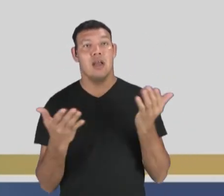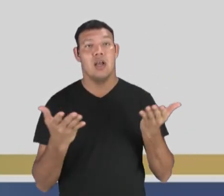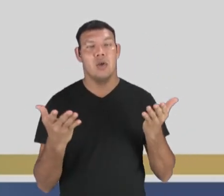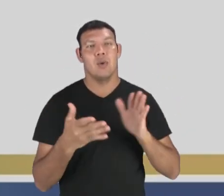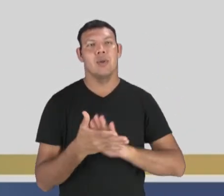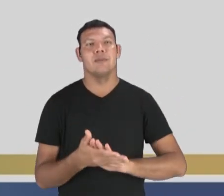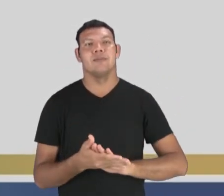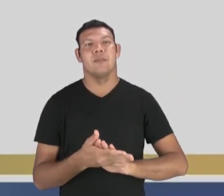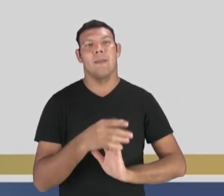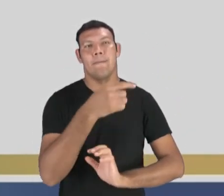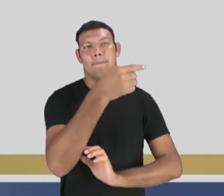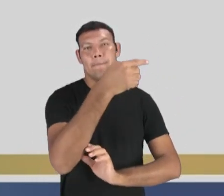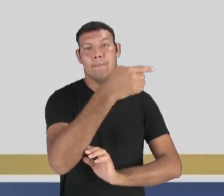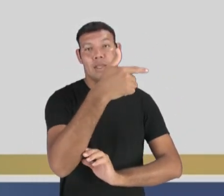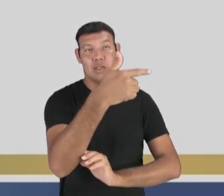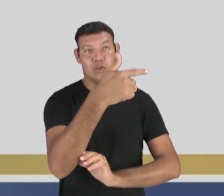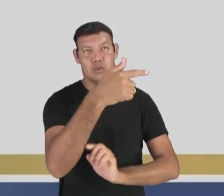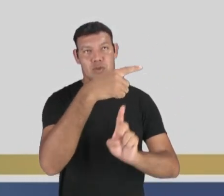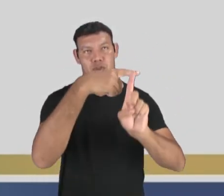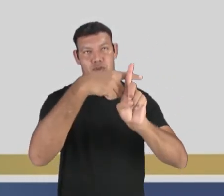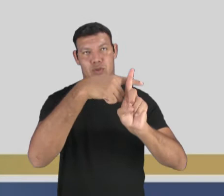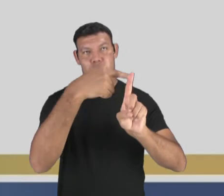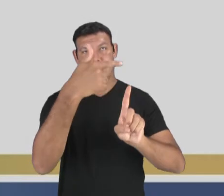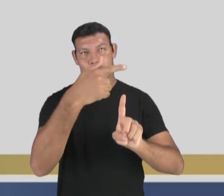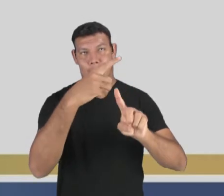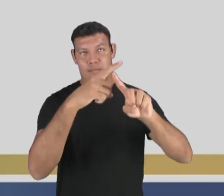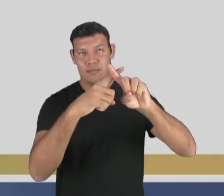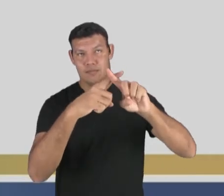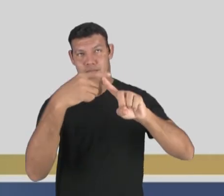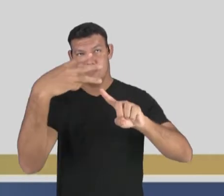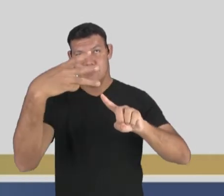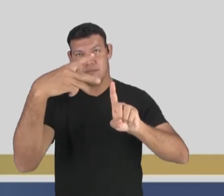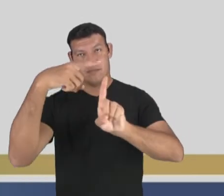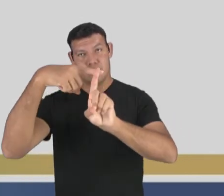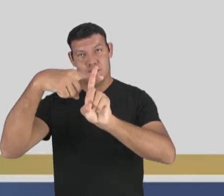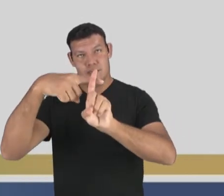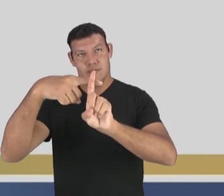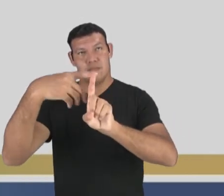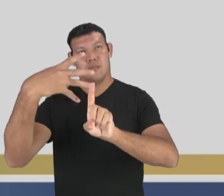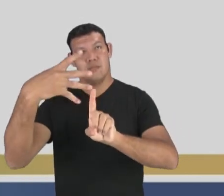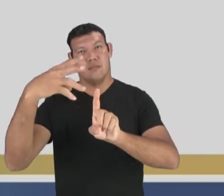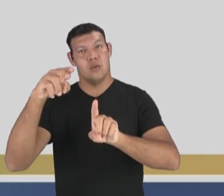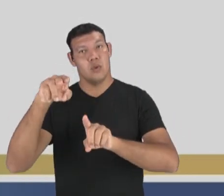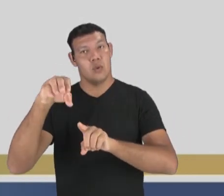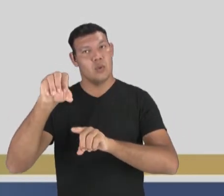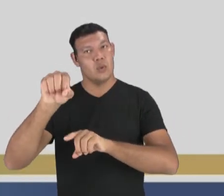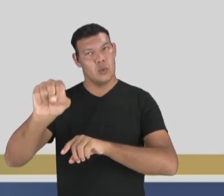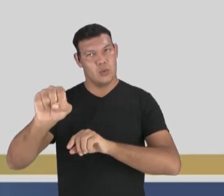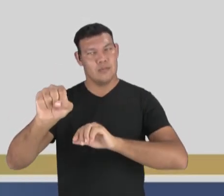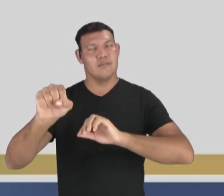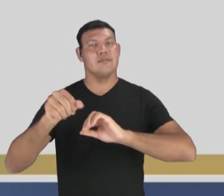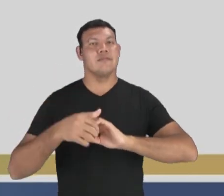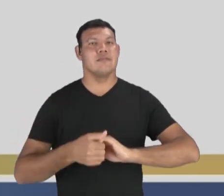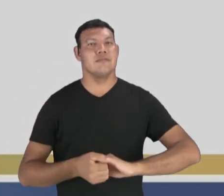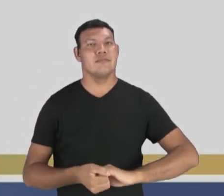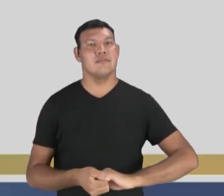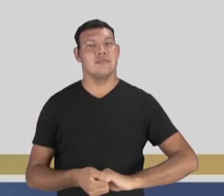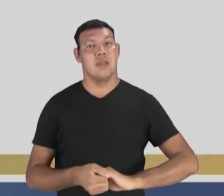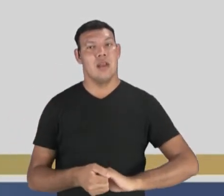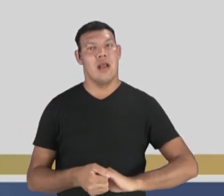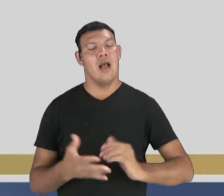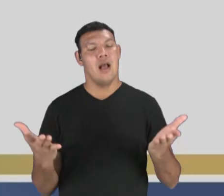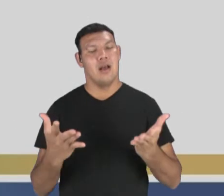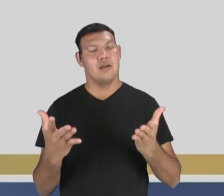sentença. Menos 2 mais 2 vezes 3 mais 4. E agora você resolve